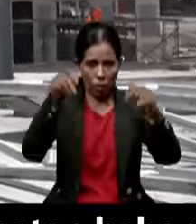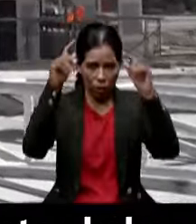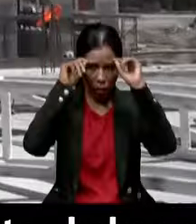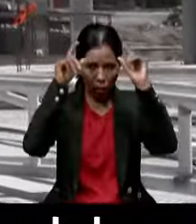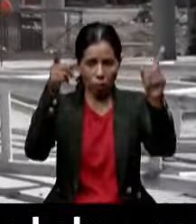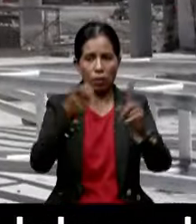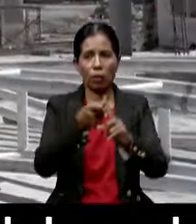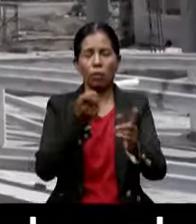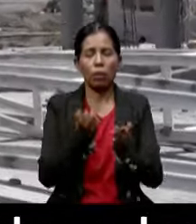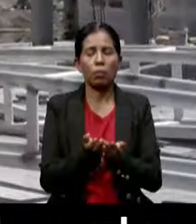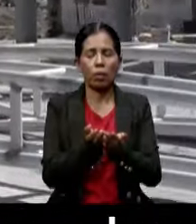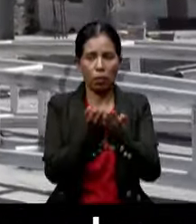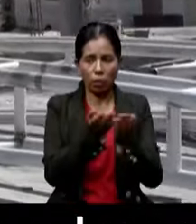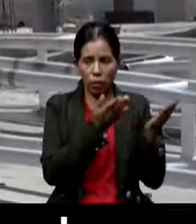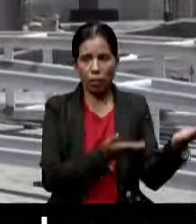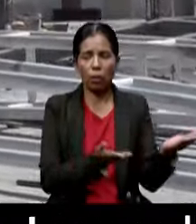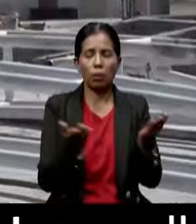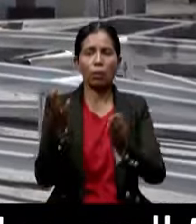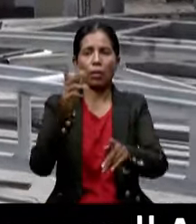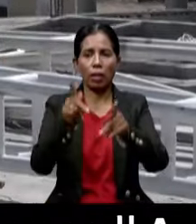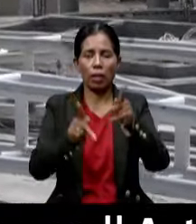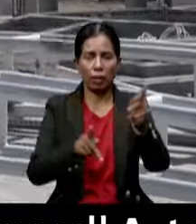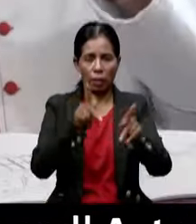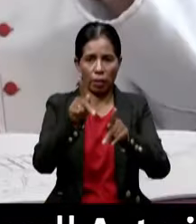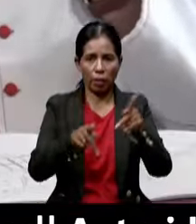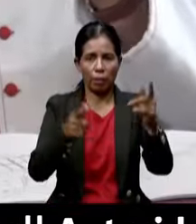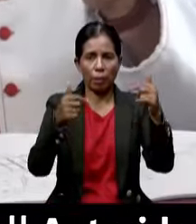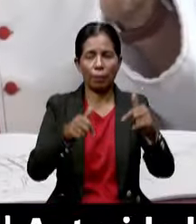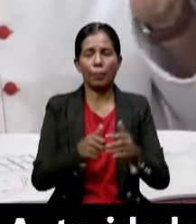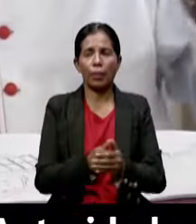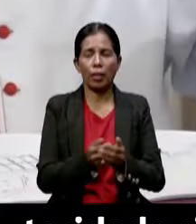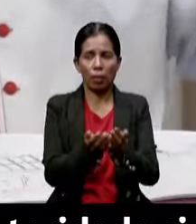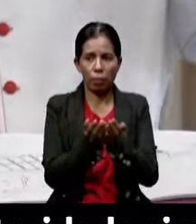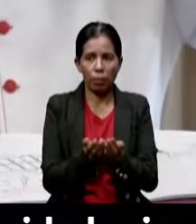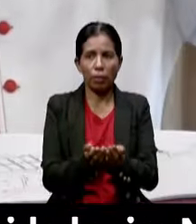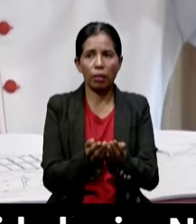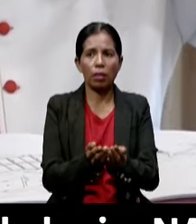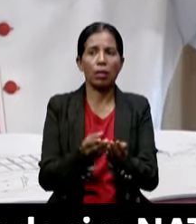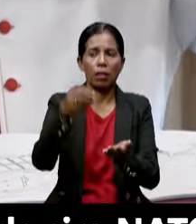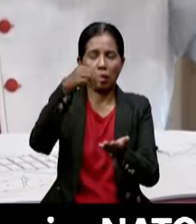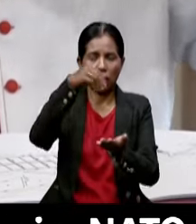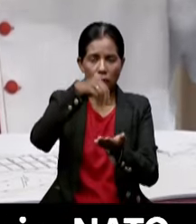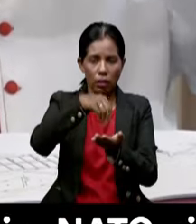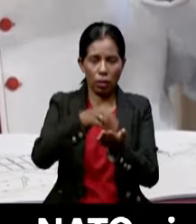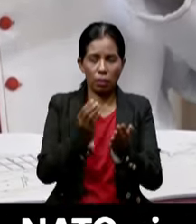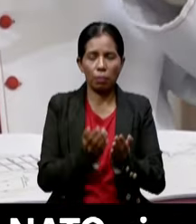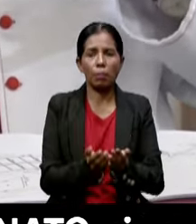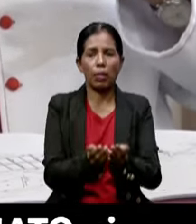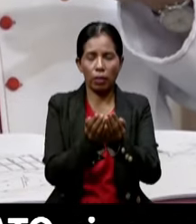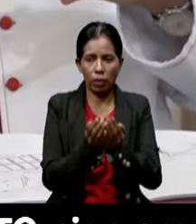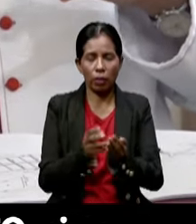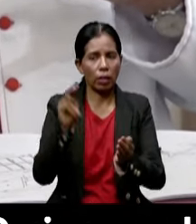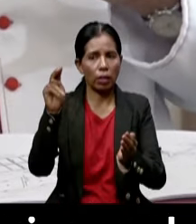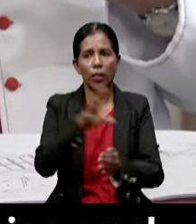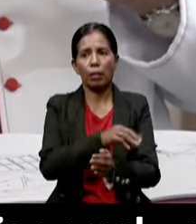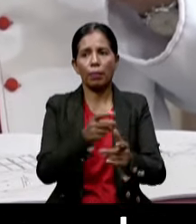o Cibero, na Cirelori, evangelização. Também aqui altar, né, de forma Bero Ninha, e a